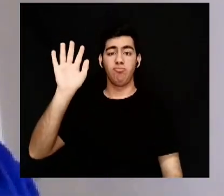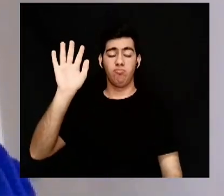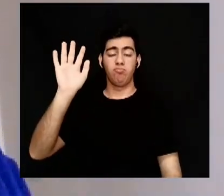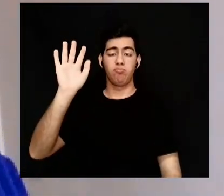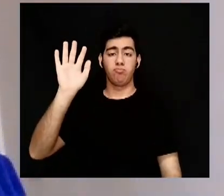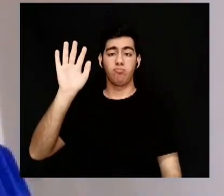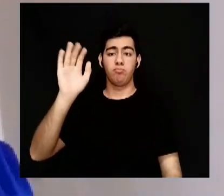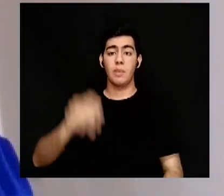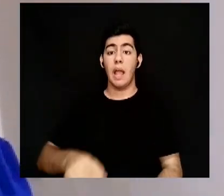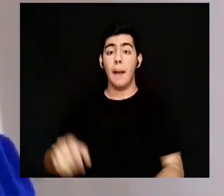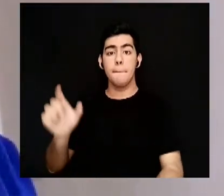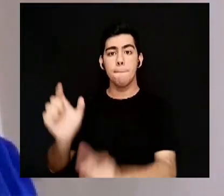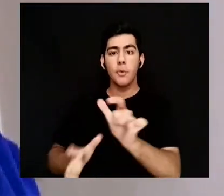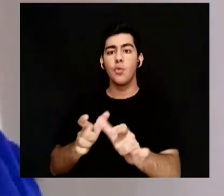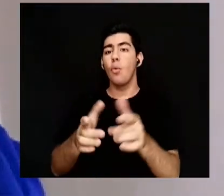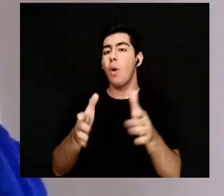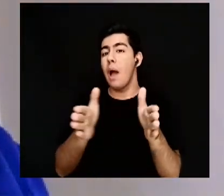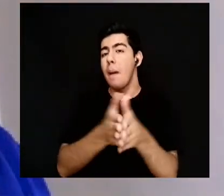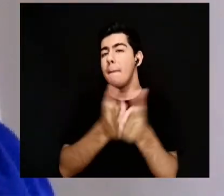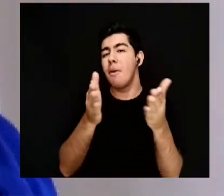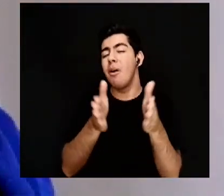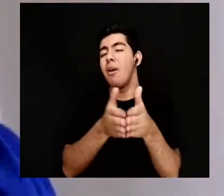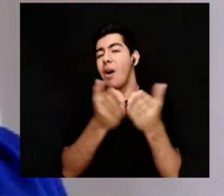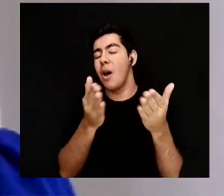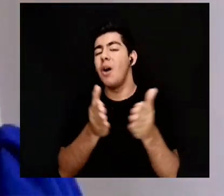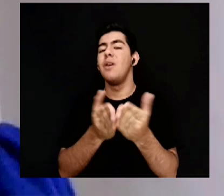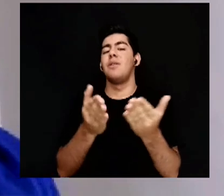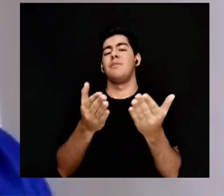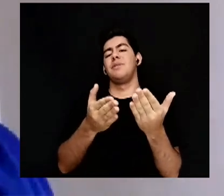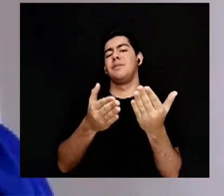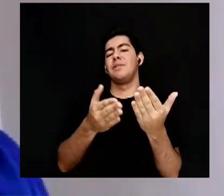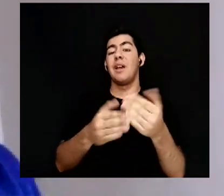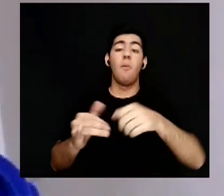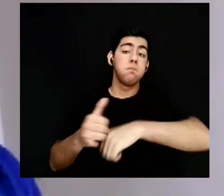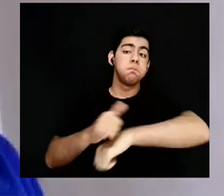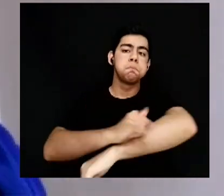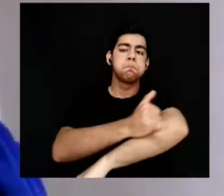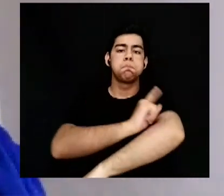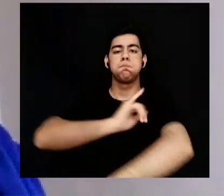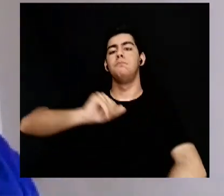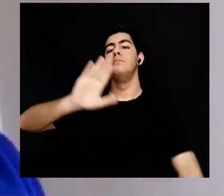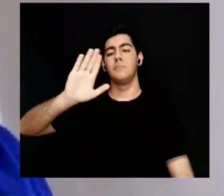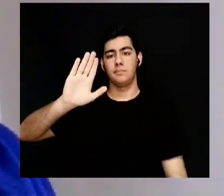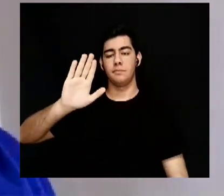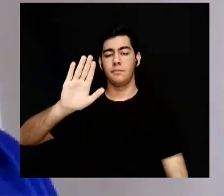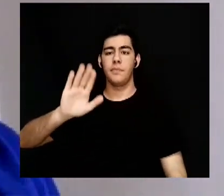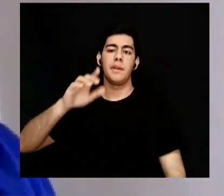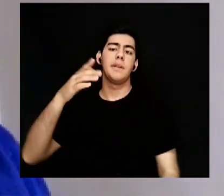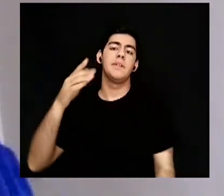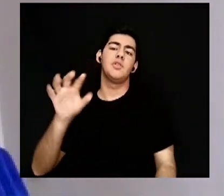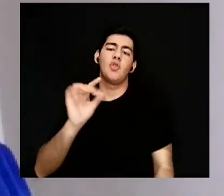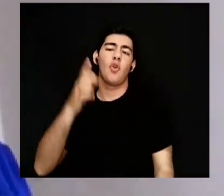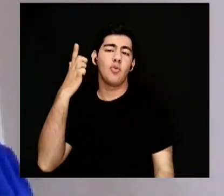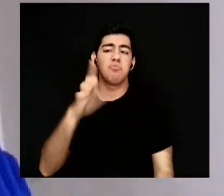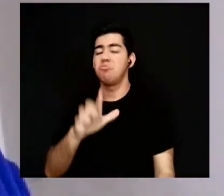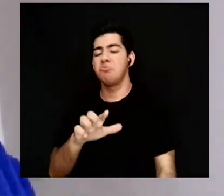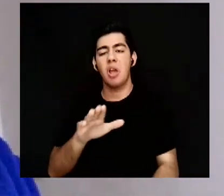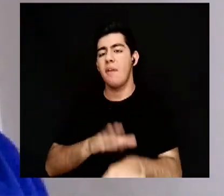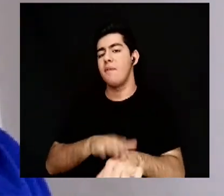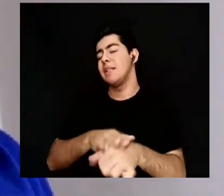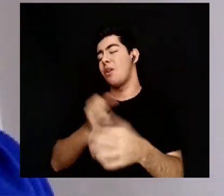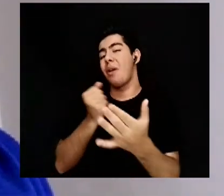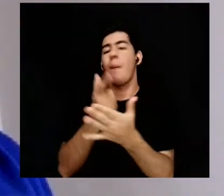que são pessoas que têm menos acesso, né, à comida de verdade, o arroz, feijão, legumes, verduras, frutas.